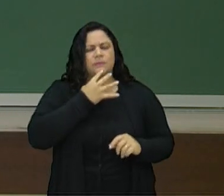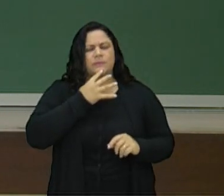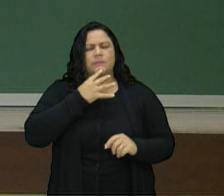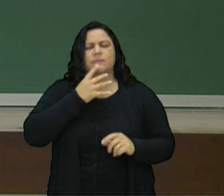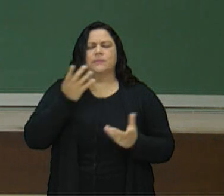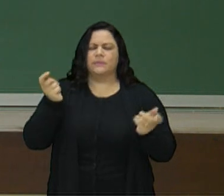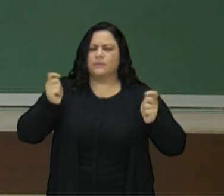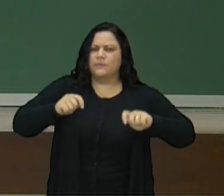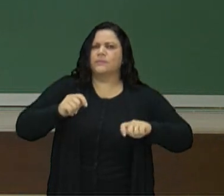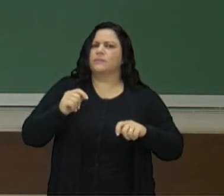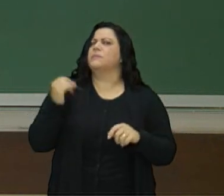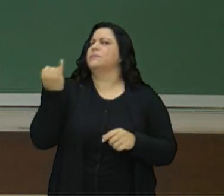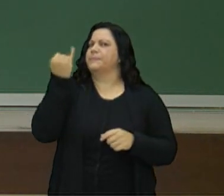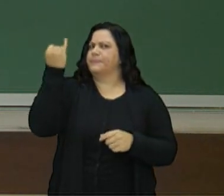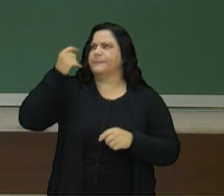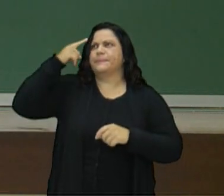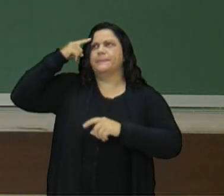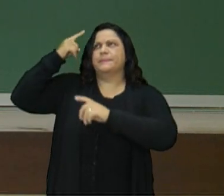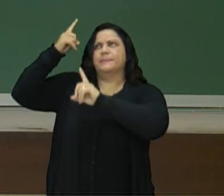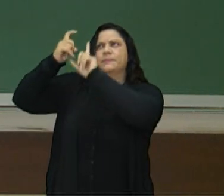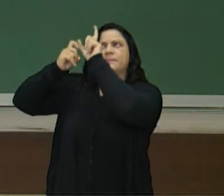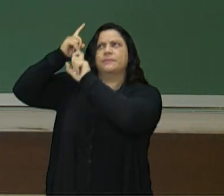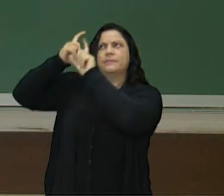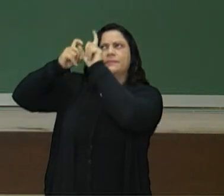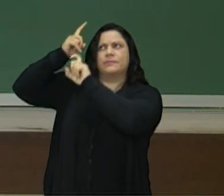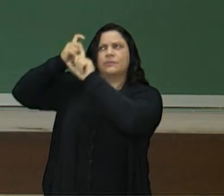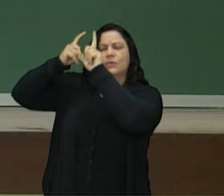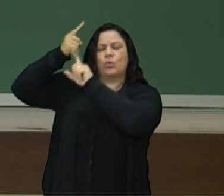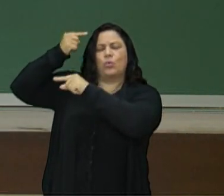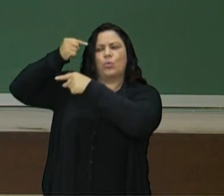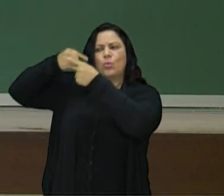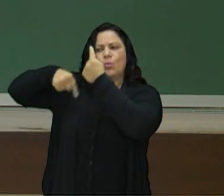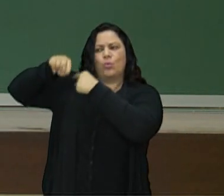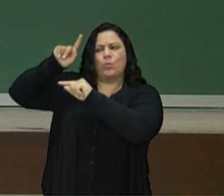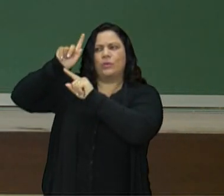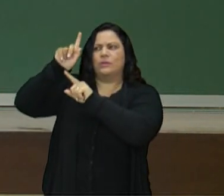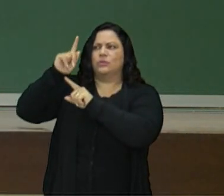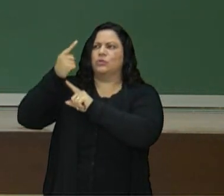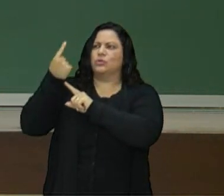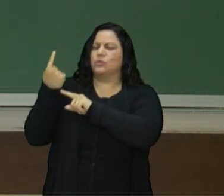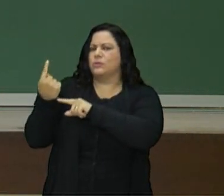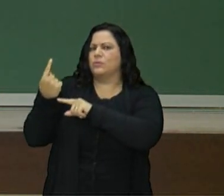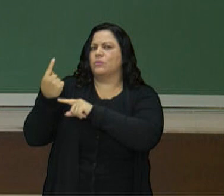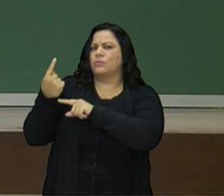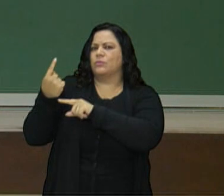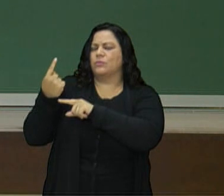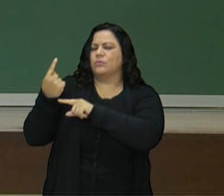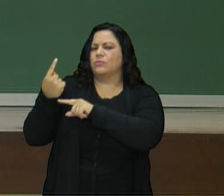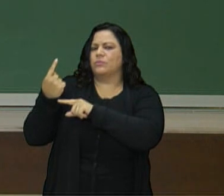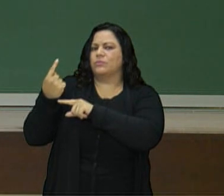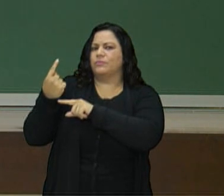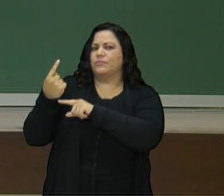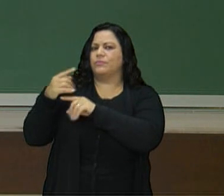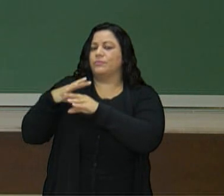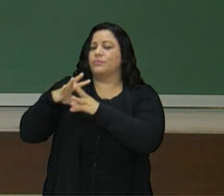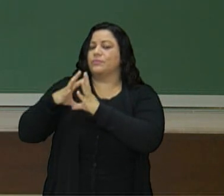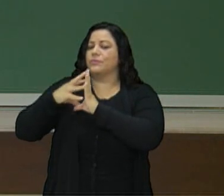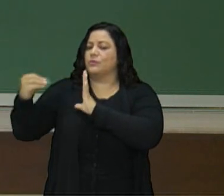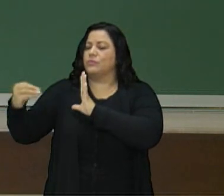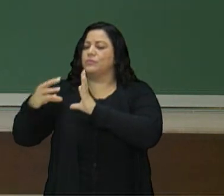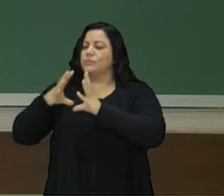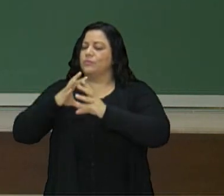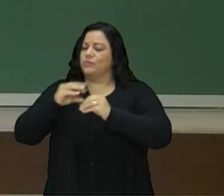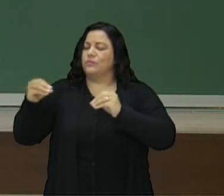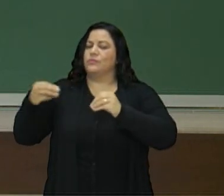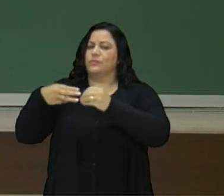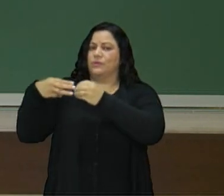multiplicar. Interessante, né? Bem interessante. Então, eu posso ter sinais dentro da própria célula, ou vindo de uma célula para